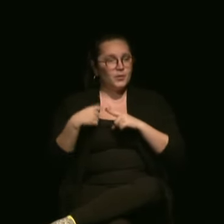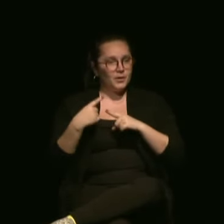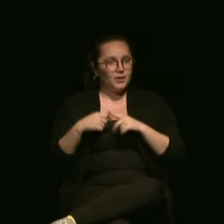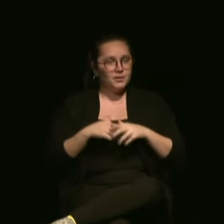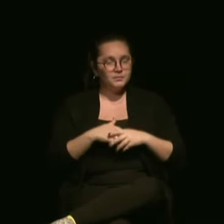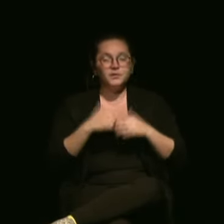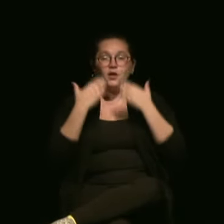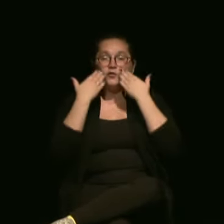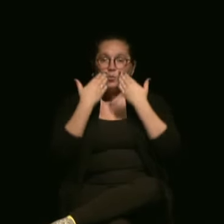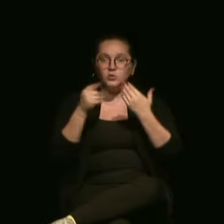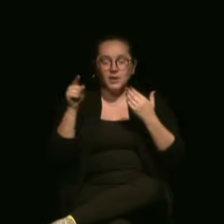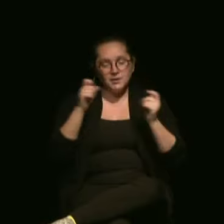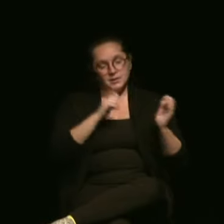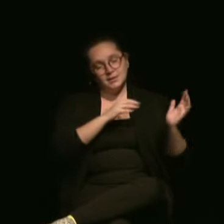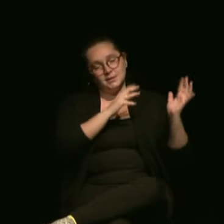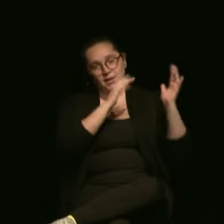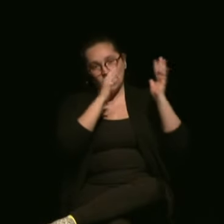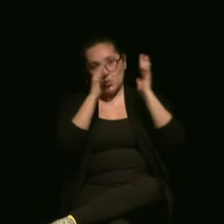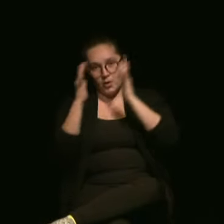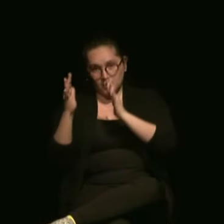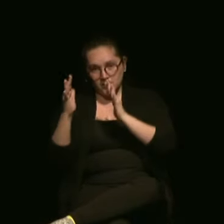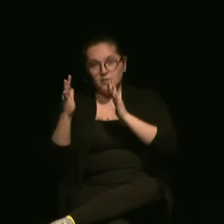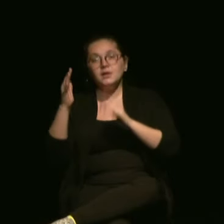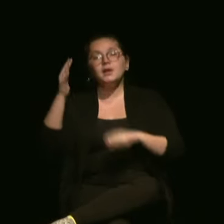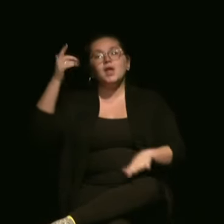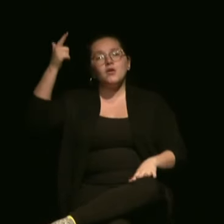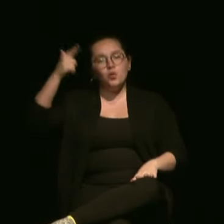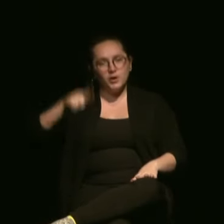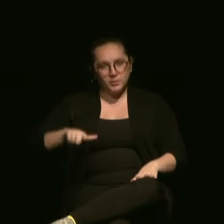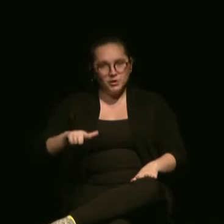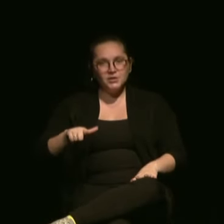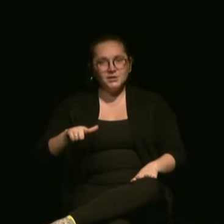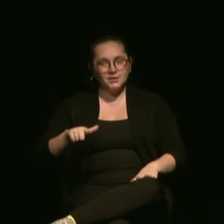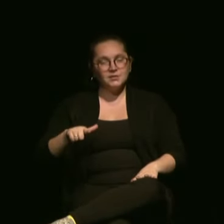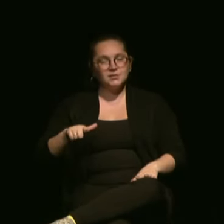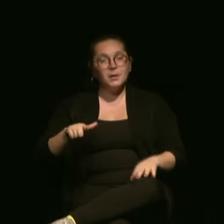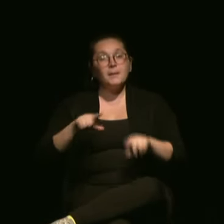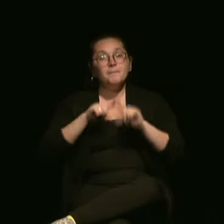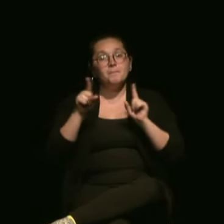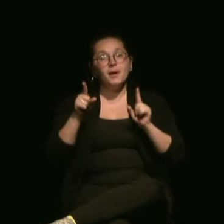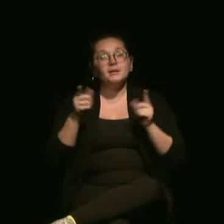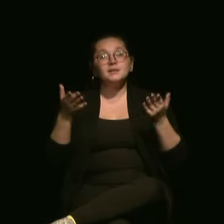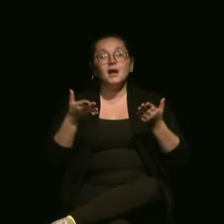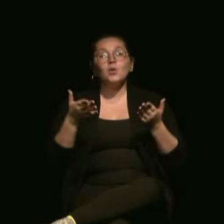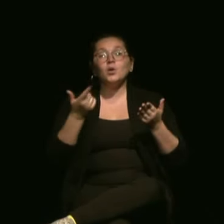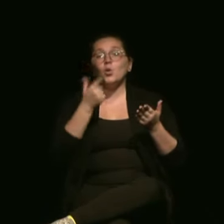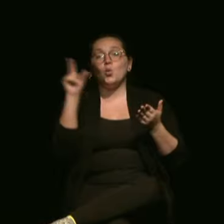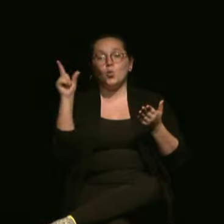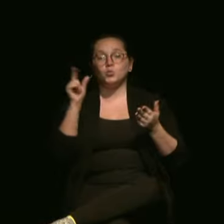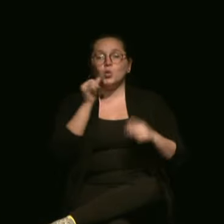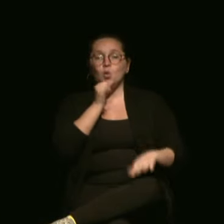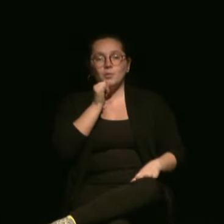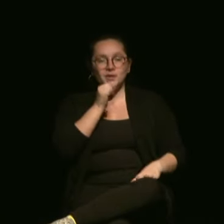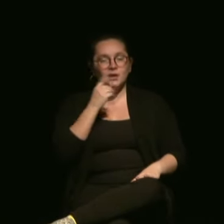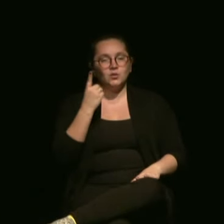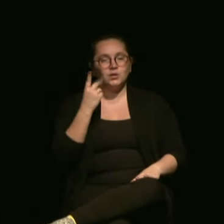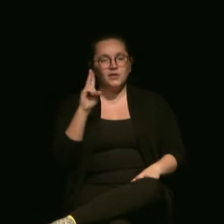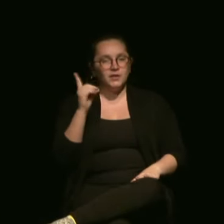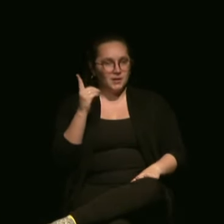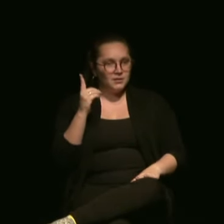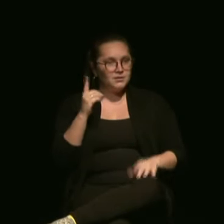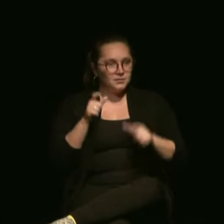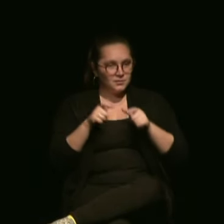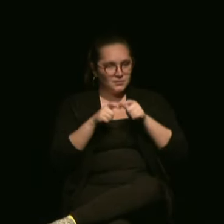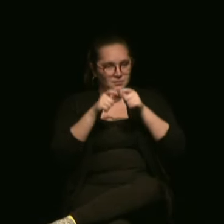eu vou mostrar essa sequência, e depois eu vou repetir essa sequência agora na faixa comentada do DVD, em que